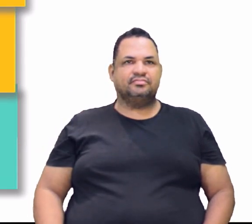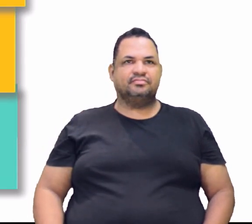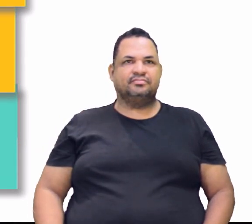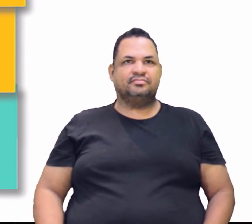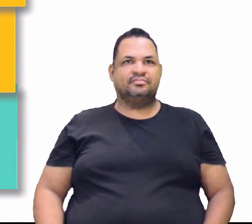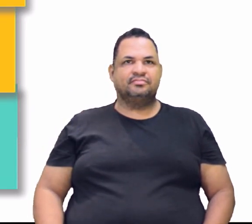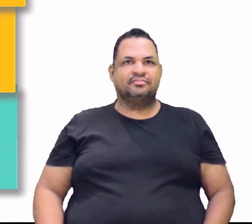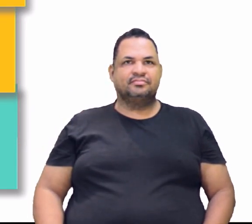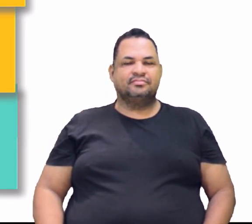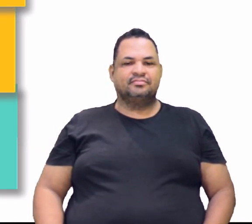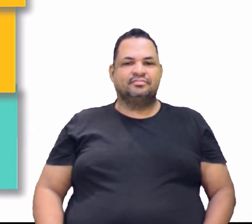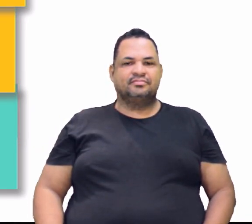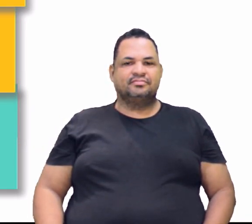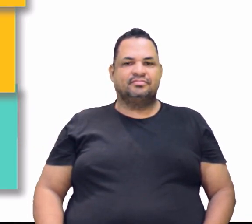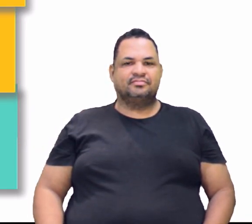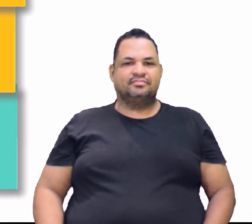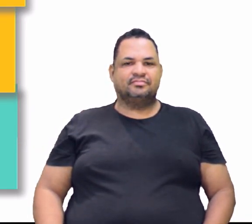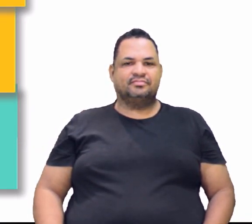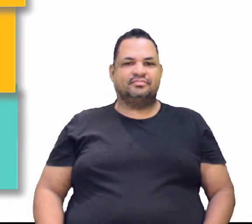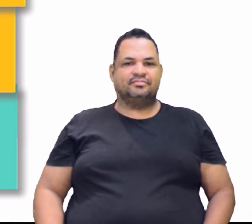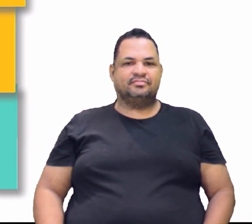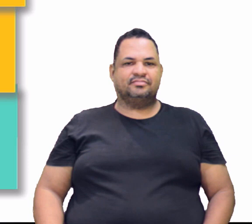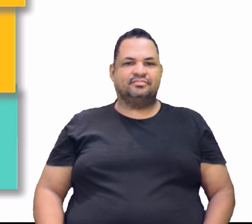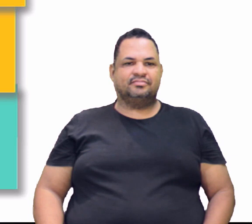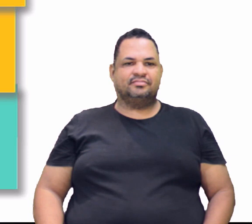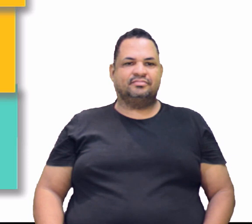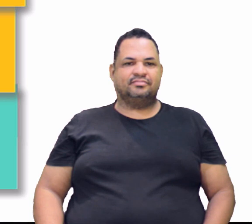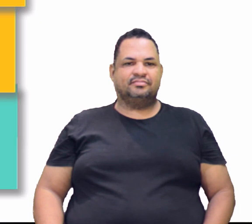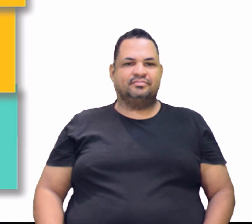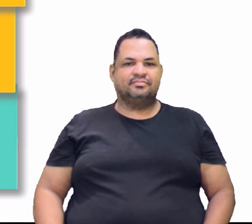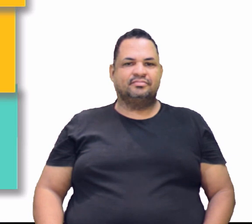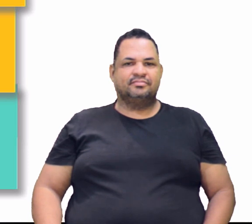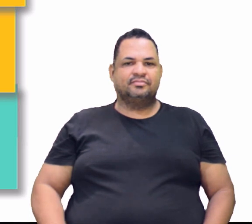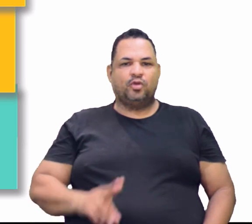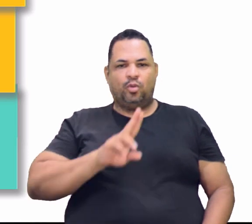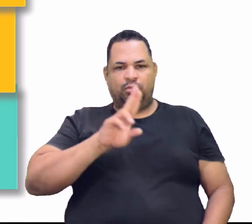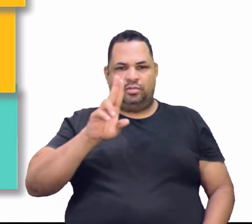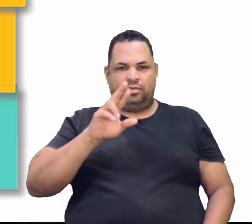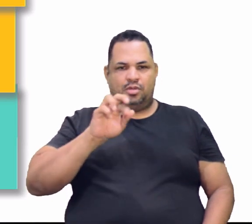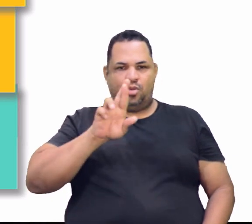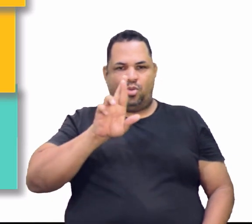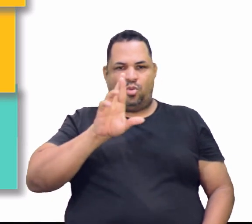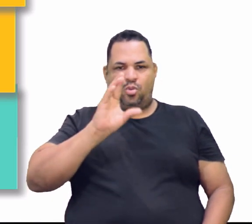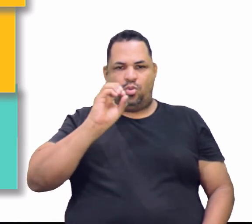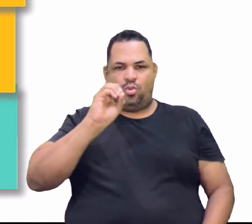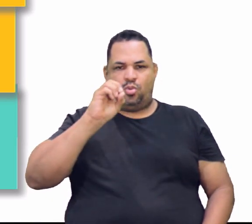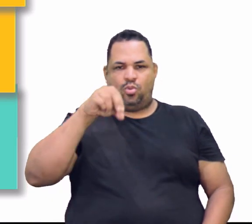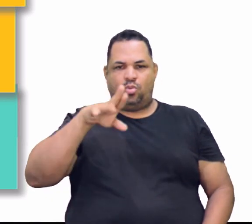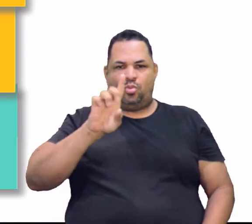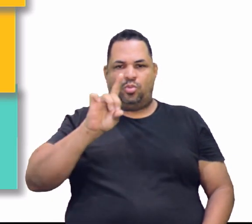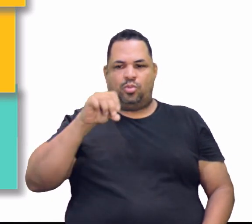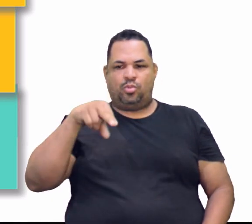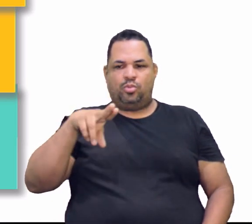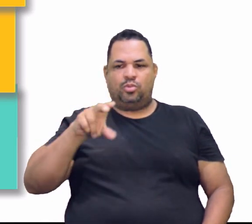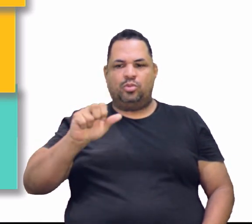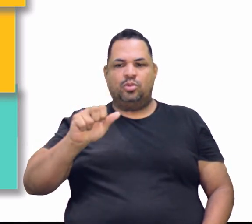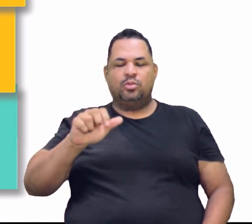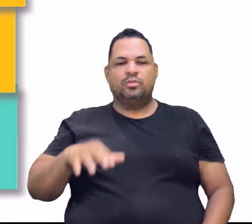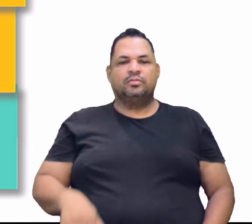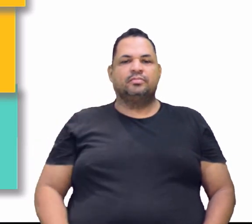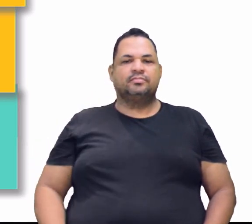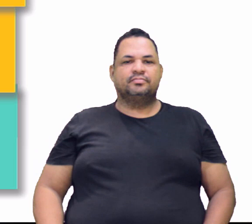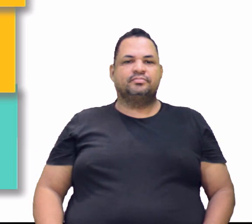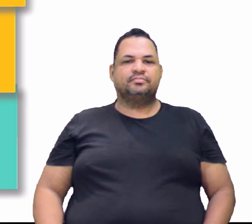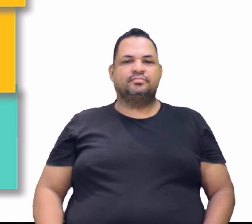canetinha. Pronto, calibrei. Então, olha aqui, o nome Rondon. Na verdade, o nome dele era Cândido Mariano da